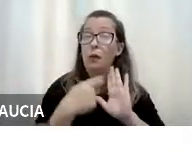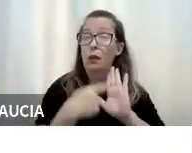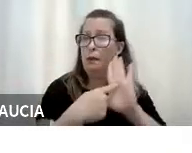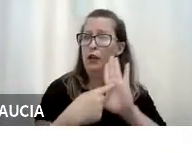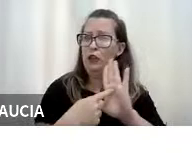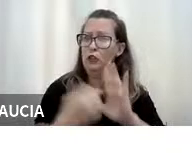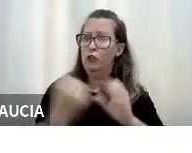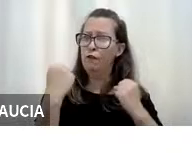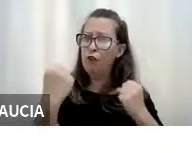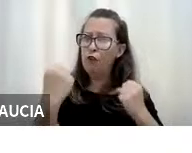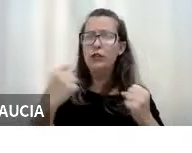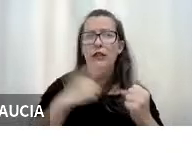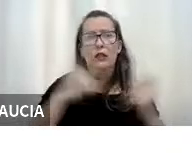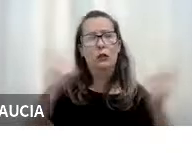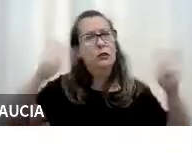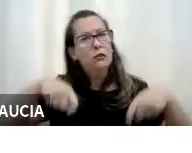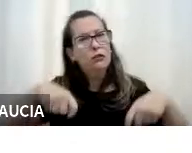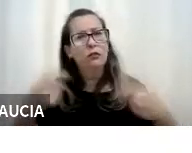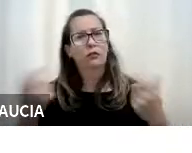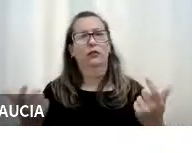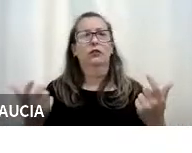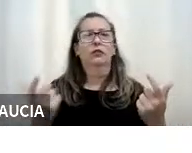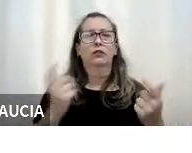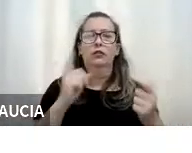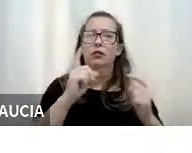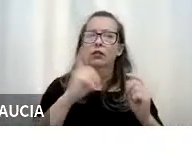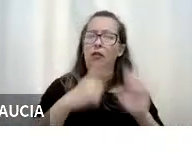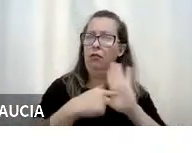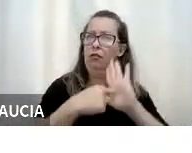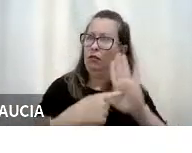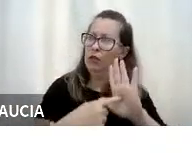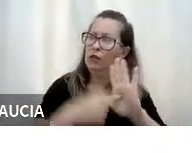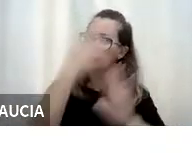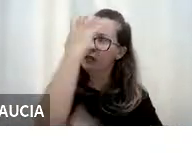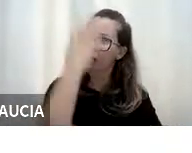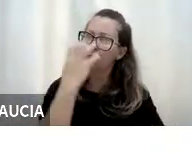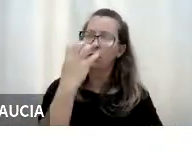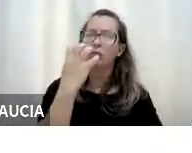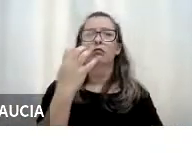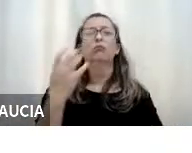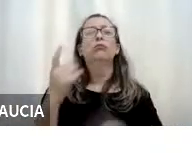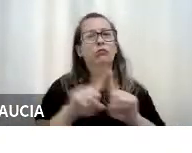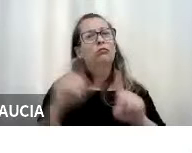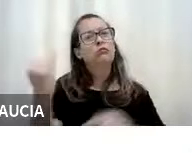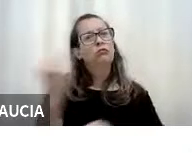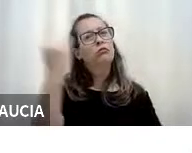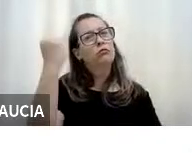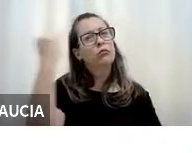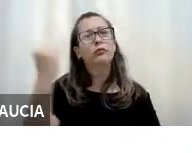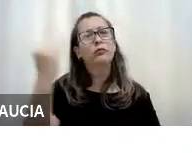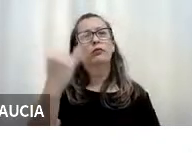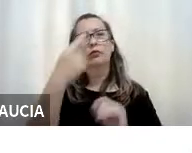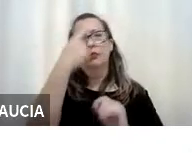de competência, é uma imagem de seriedade e uma importante imagem